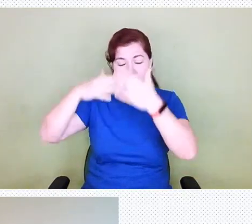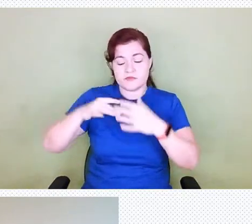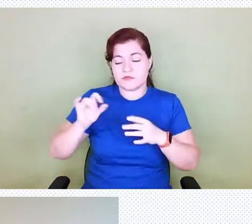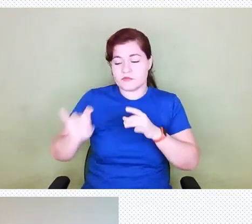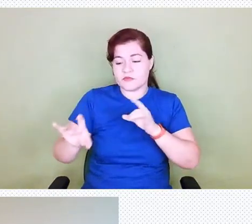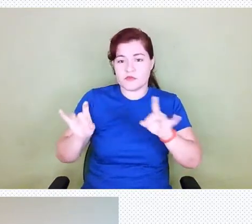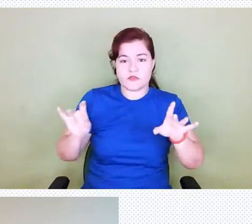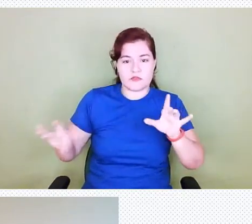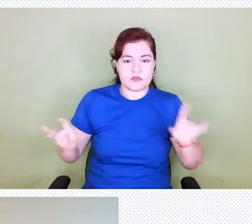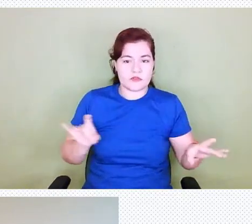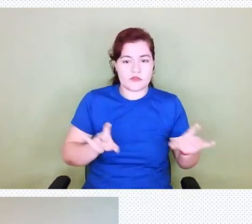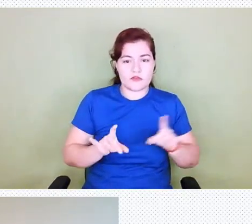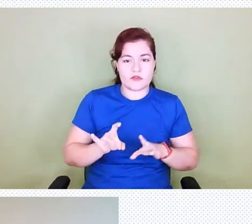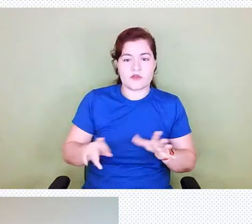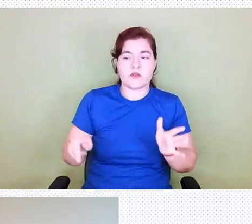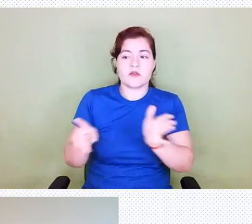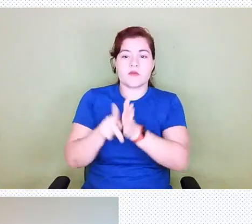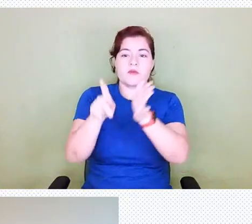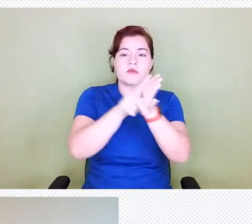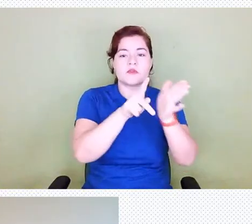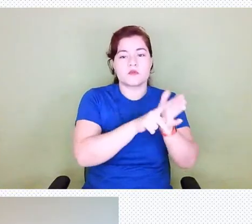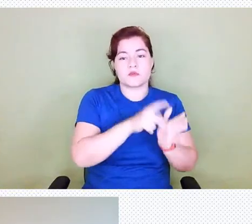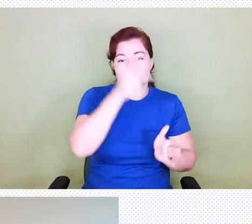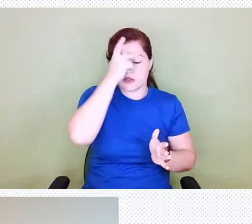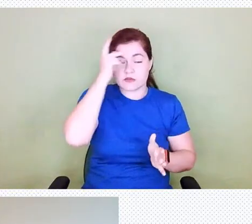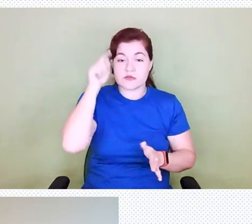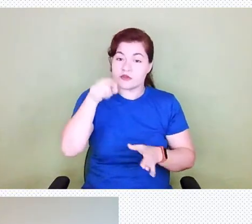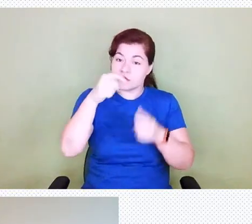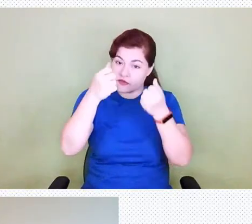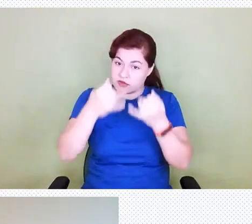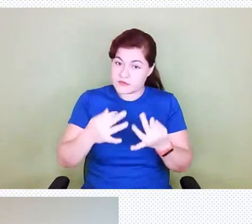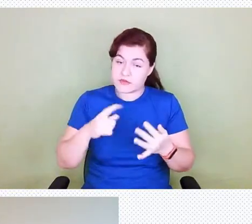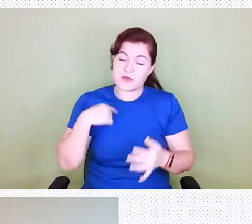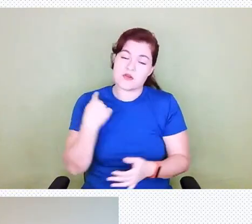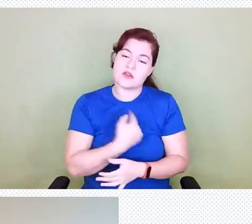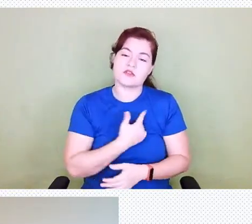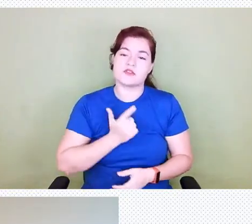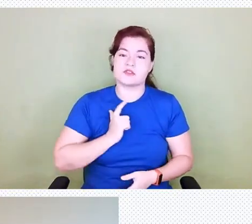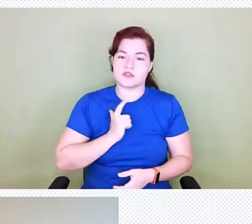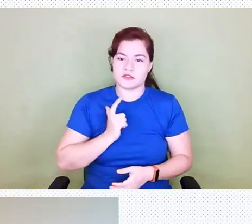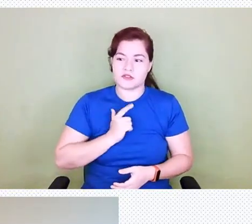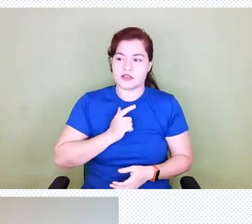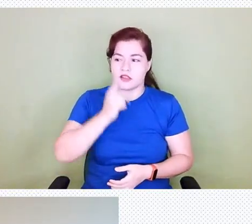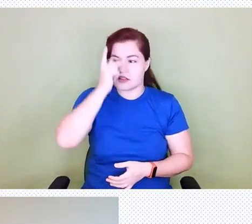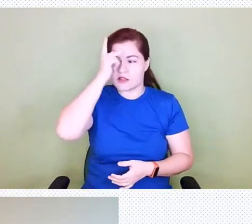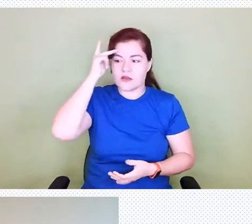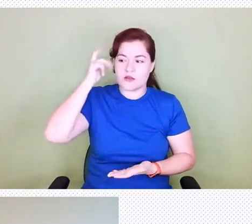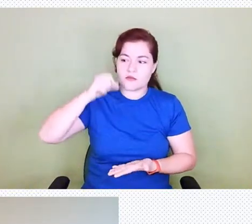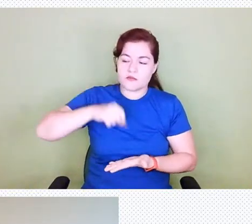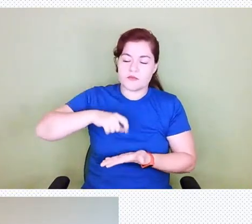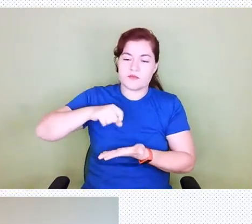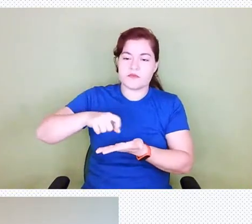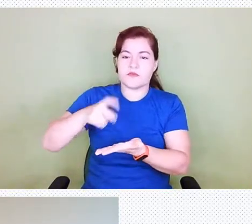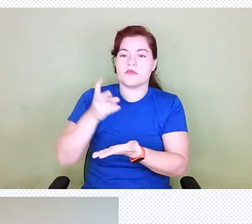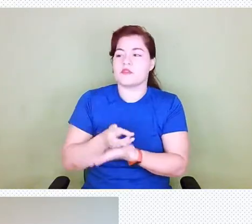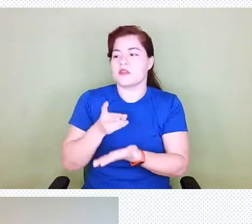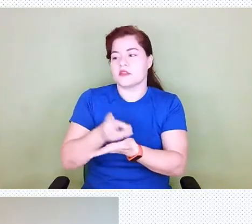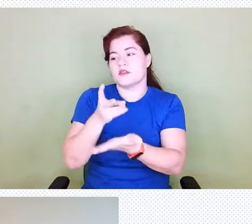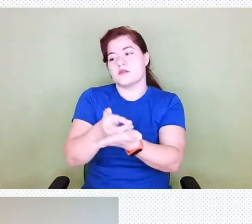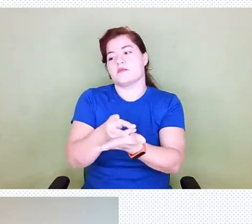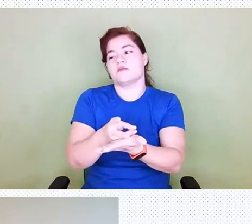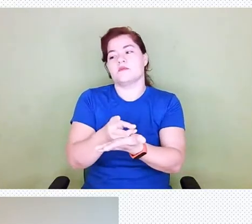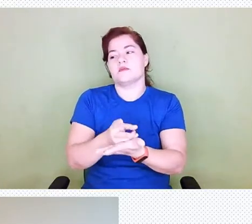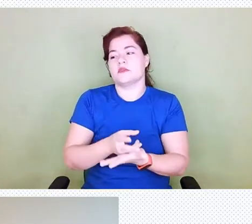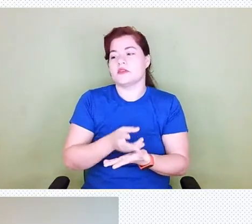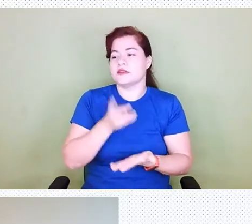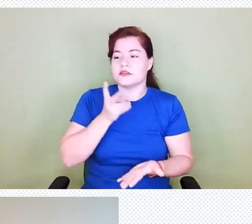você explicou, que nós estivermos. O semeador sai a semear sempre, sempre